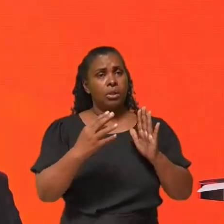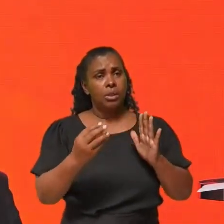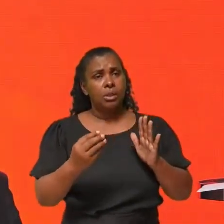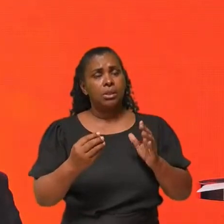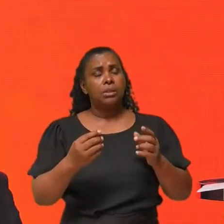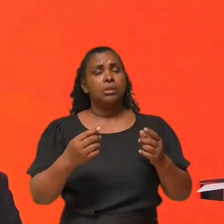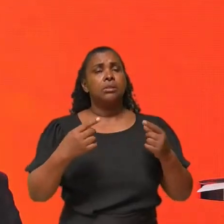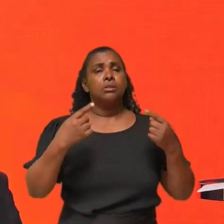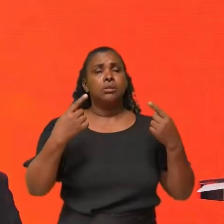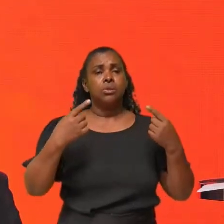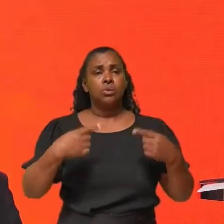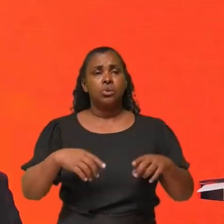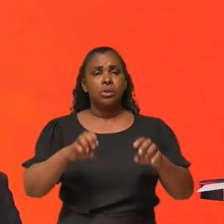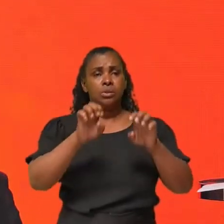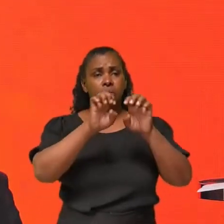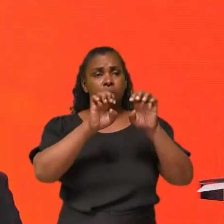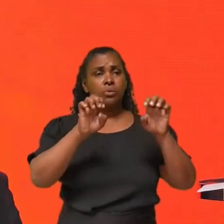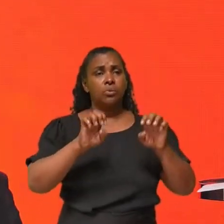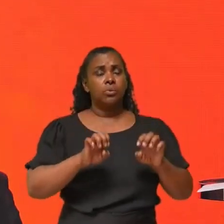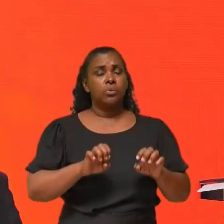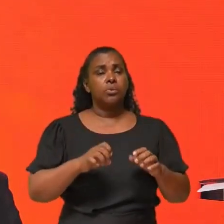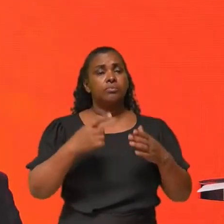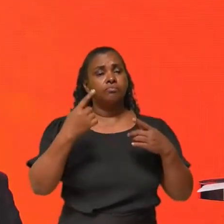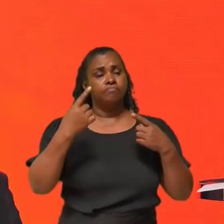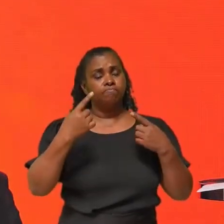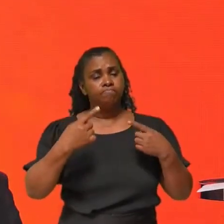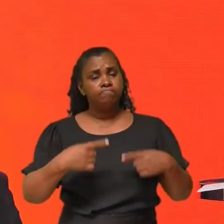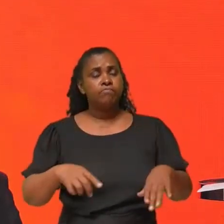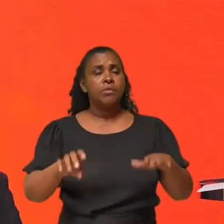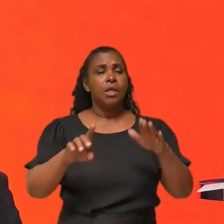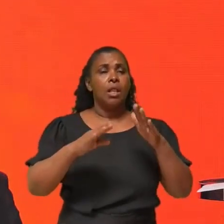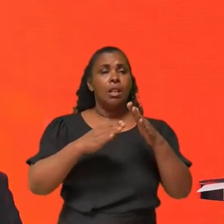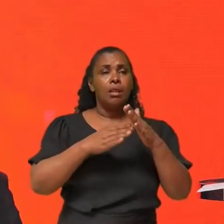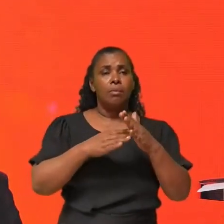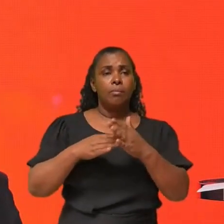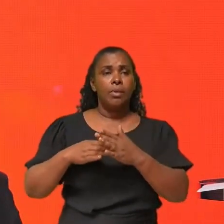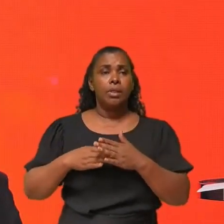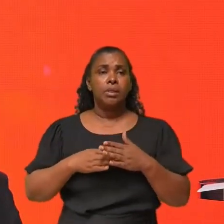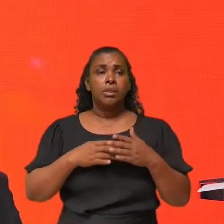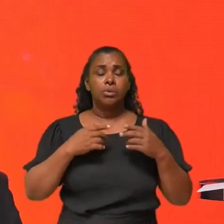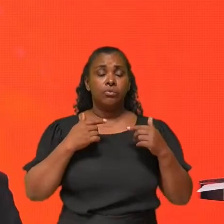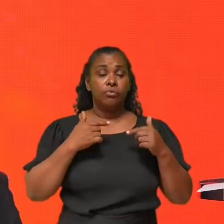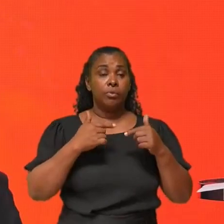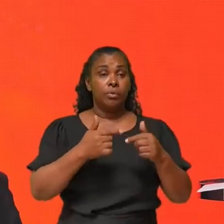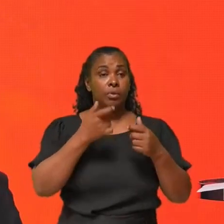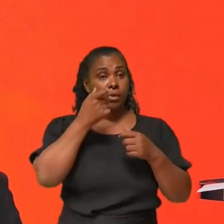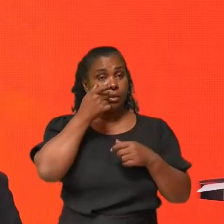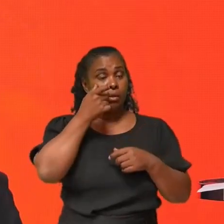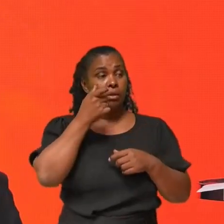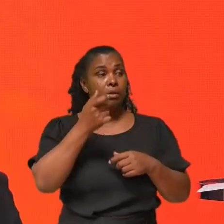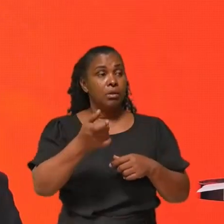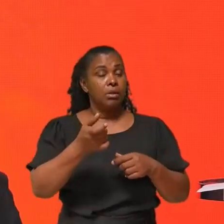os limites, né? E isso é um enfrentamento aos interesses econômicos de maneira frontal.